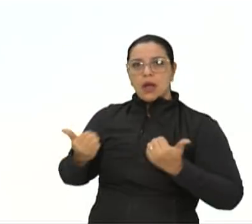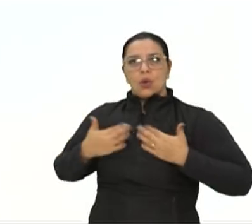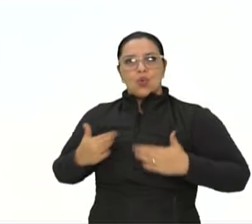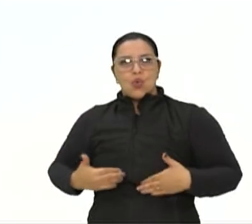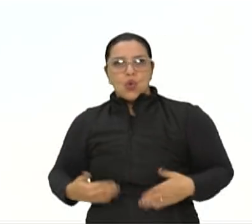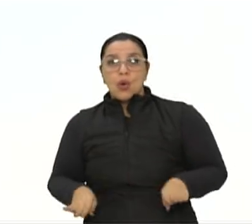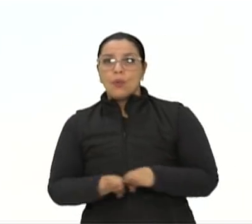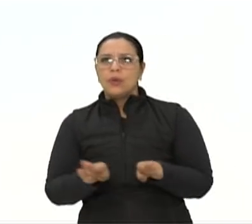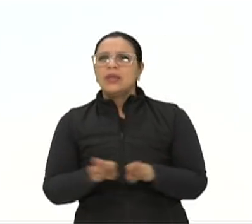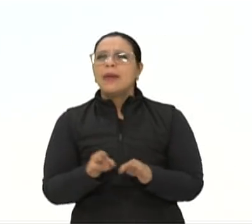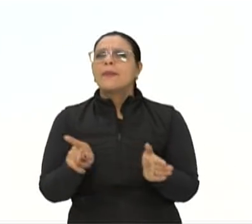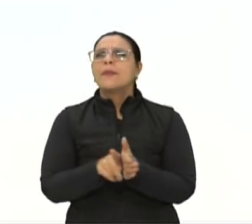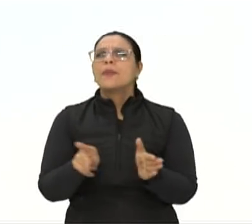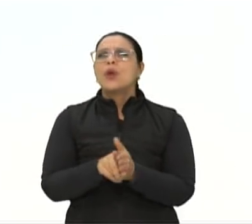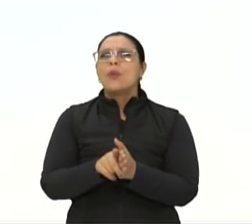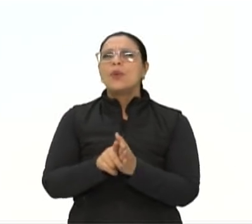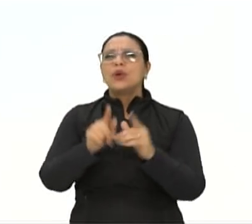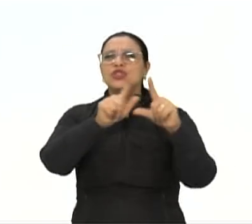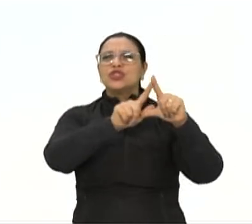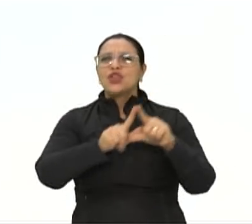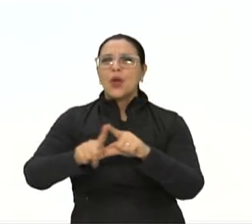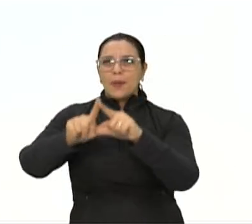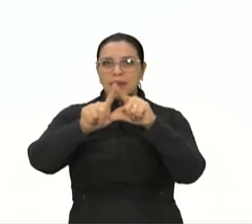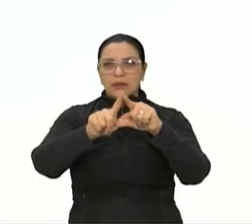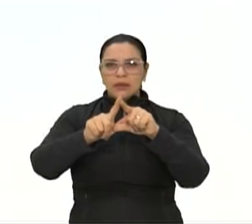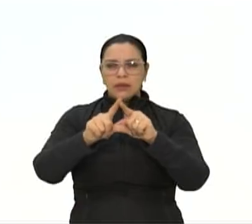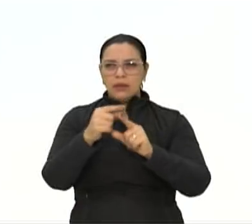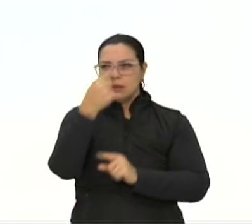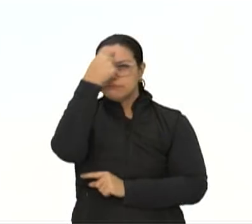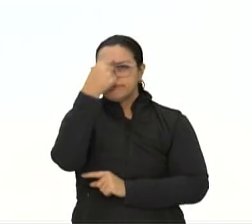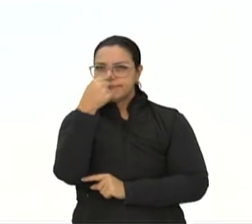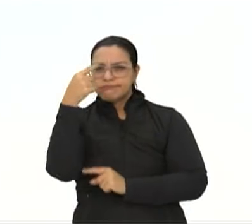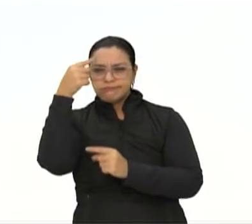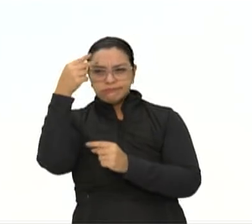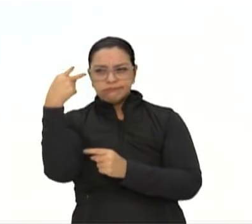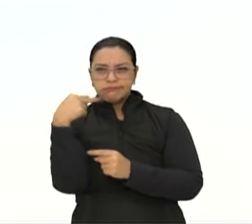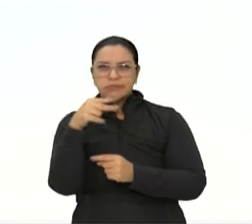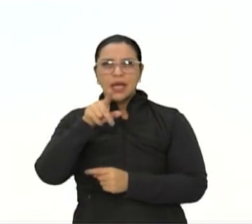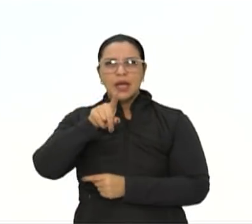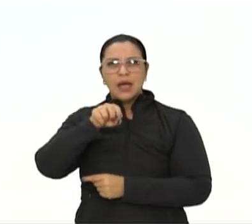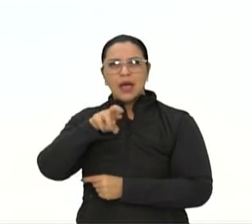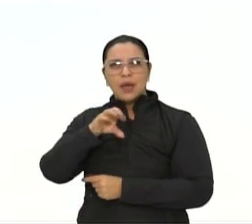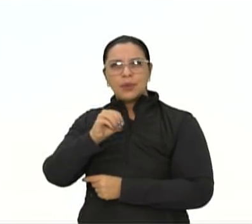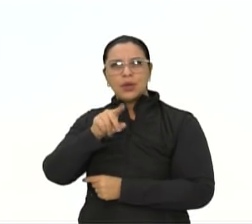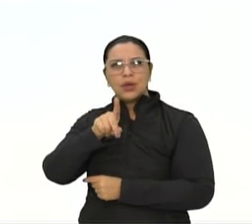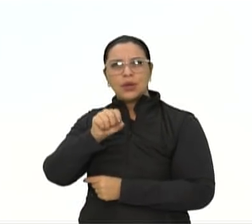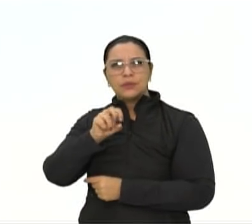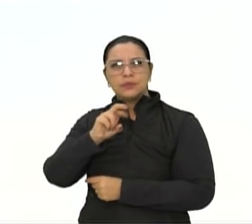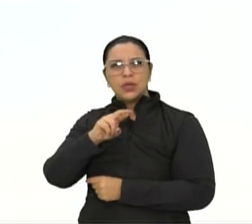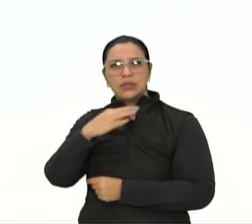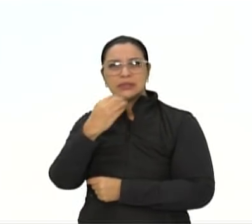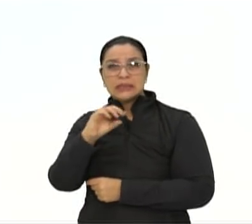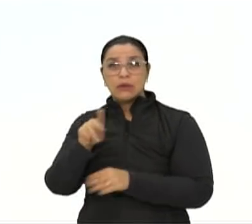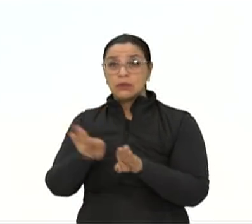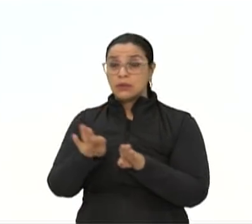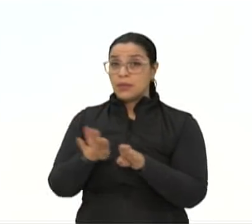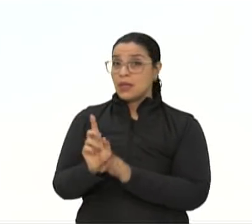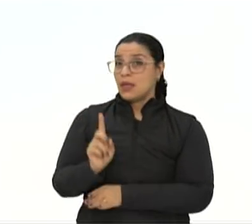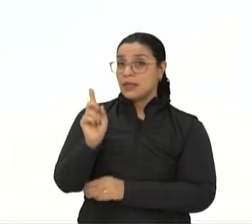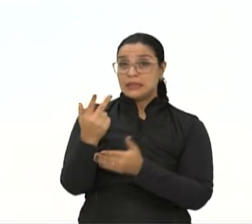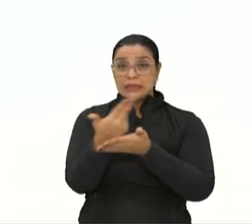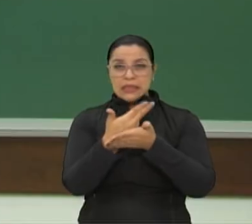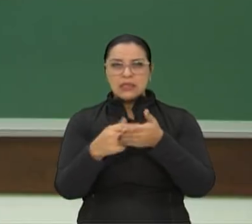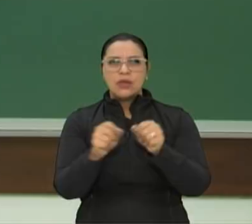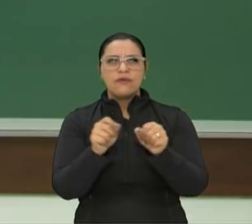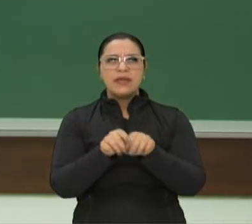das proporções geométricas, né, que o corpo tem ali, né? Quando você, e até essa menção, né, a intenção do Da Vinci ali, ao fazer